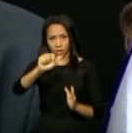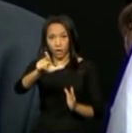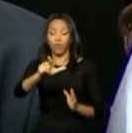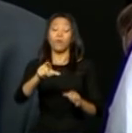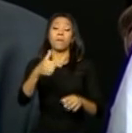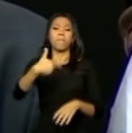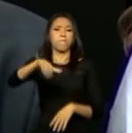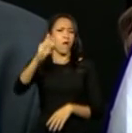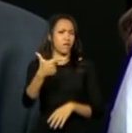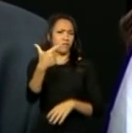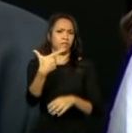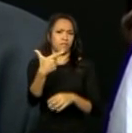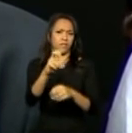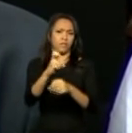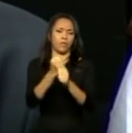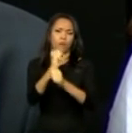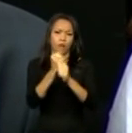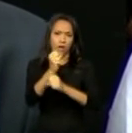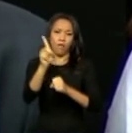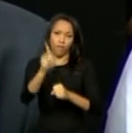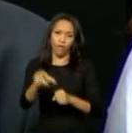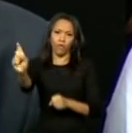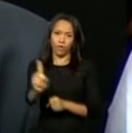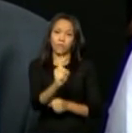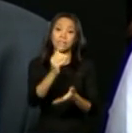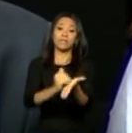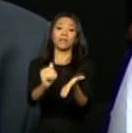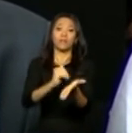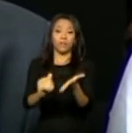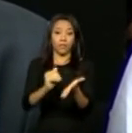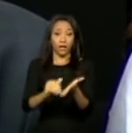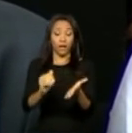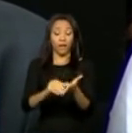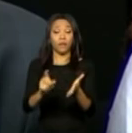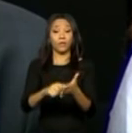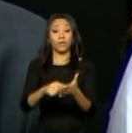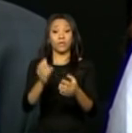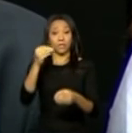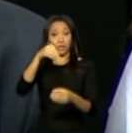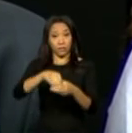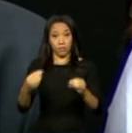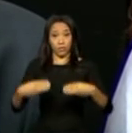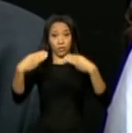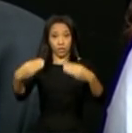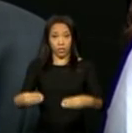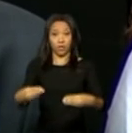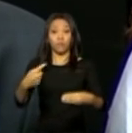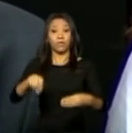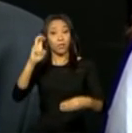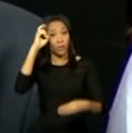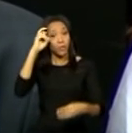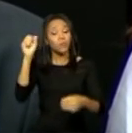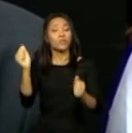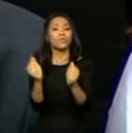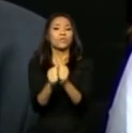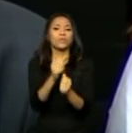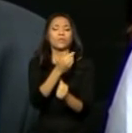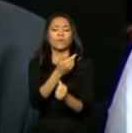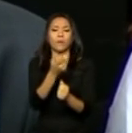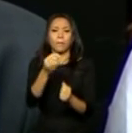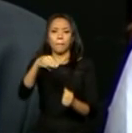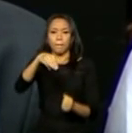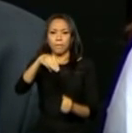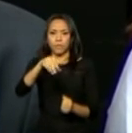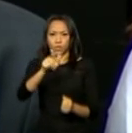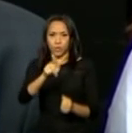foi secretário executivo durante a gestão de Gilberto Gil no Ministério da Cultura. E em 2008, foi convidado